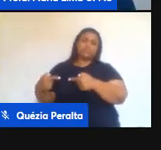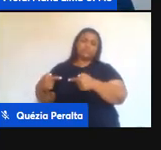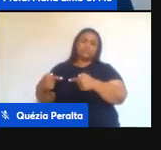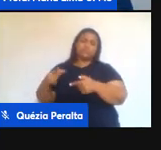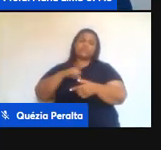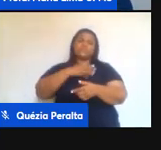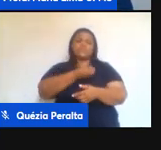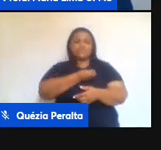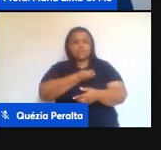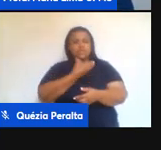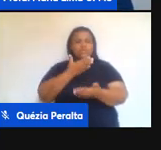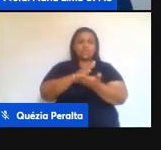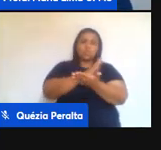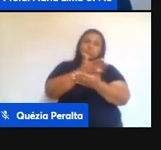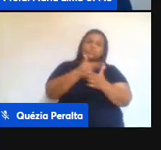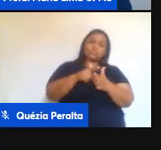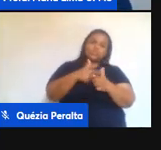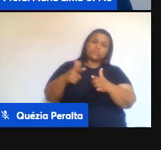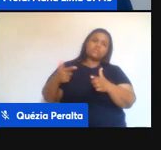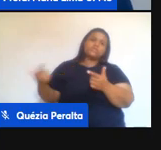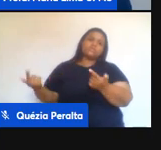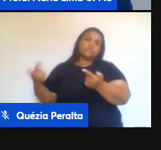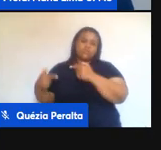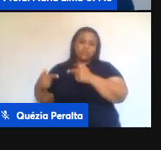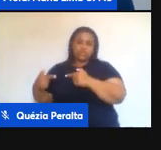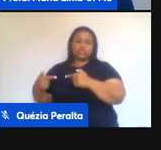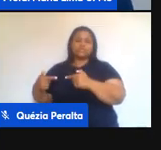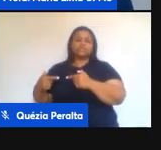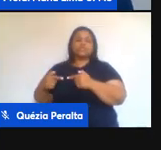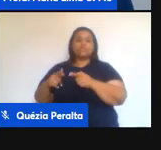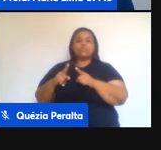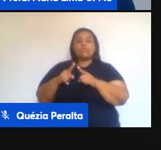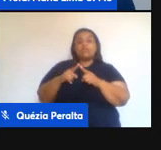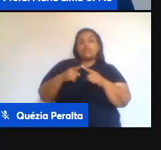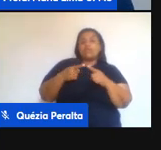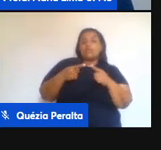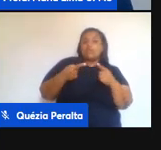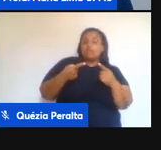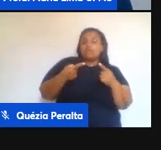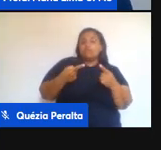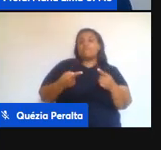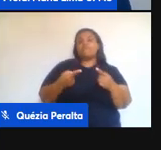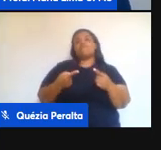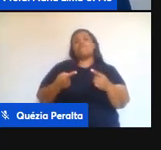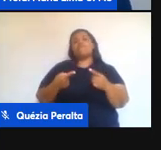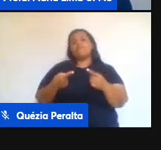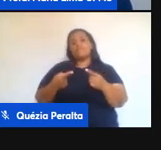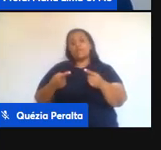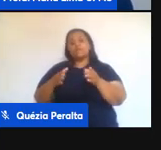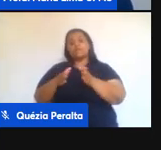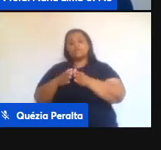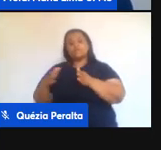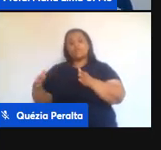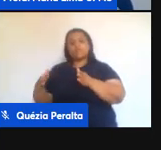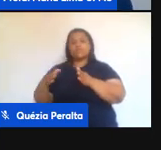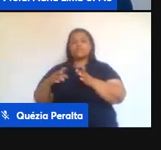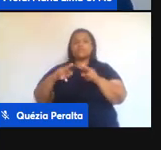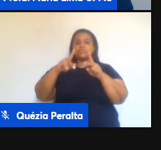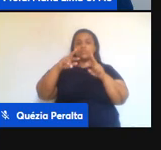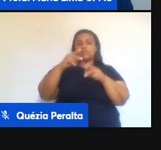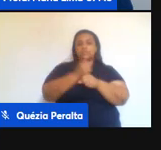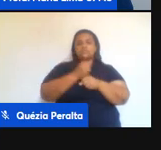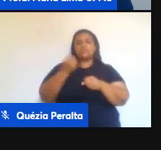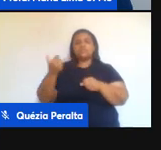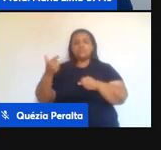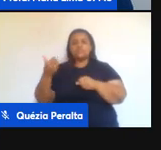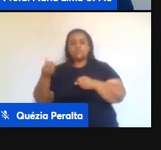problemas políticos recentemente, nós não tivemos situações de exceção como nós tivemos em 1964, ou nós tivemos lá